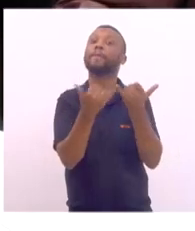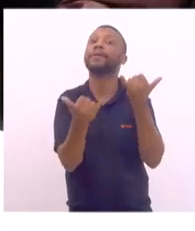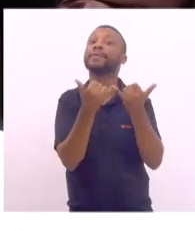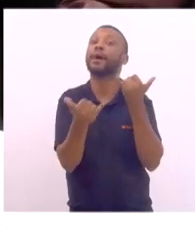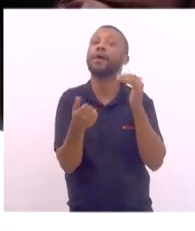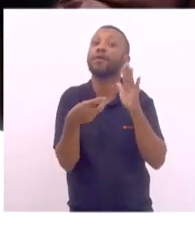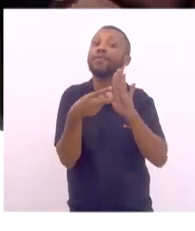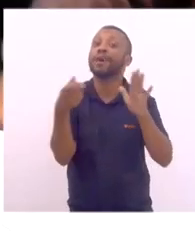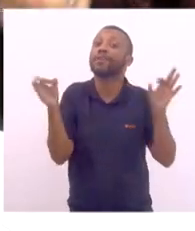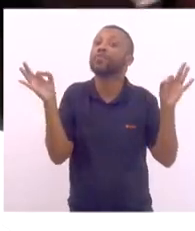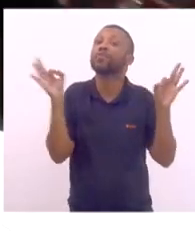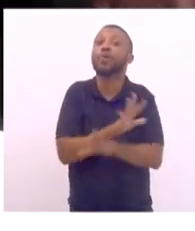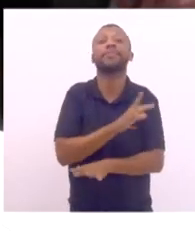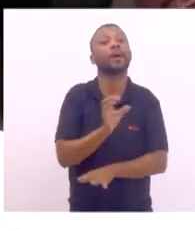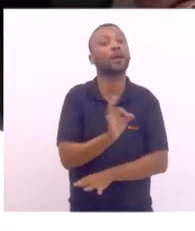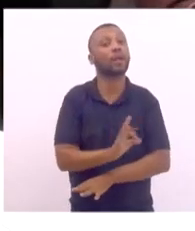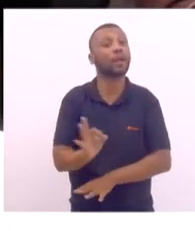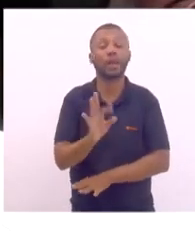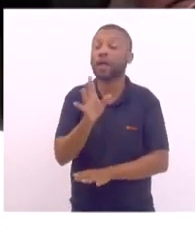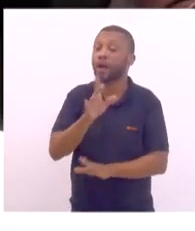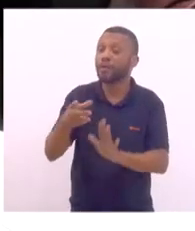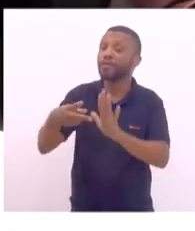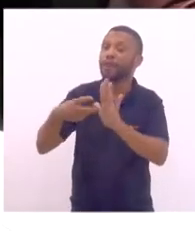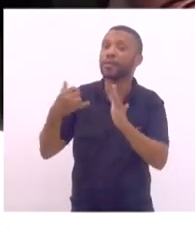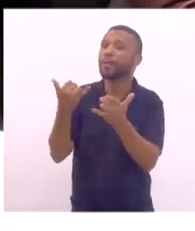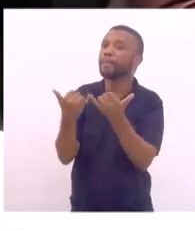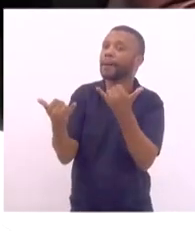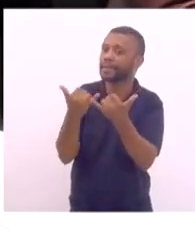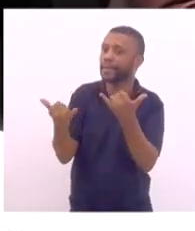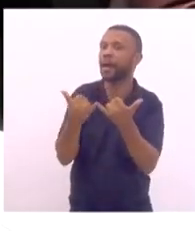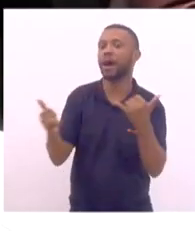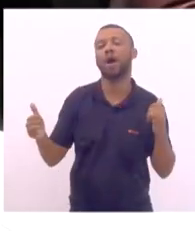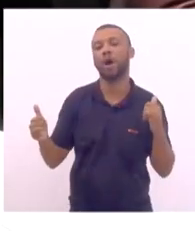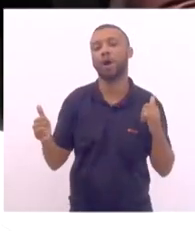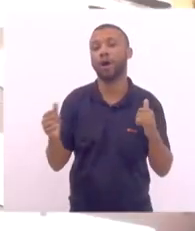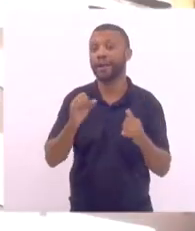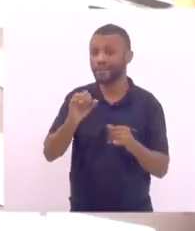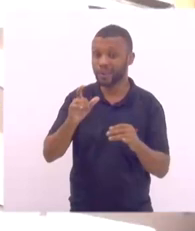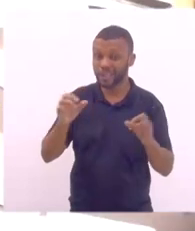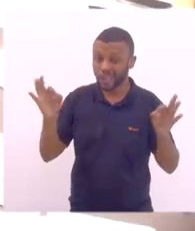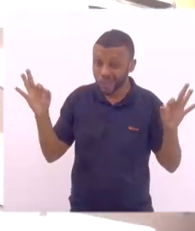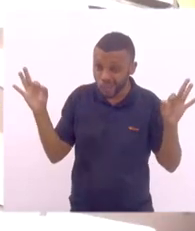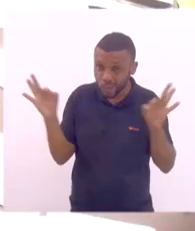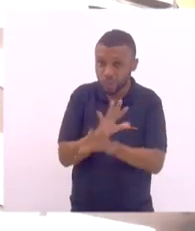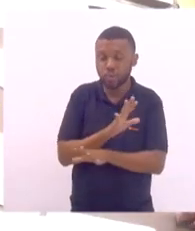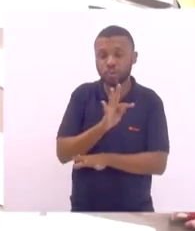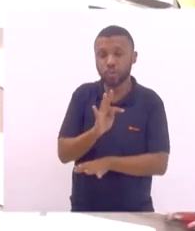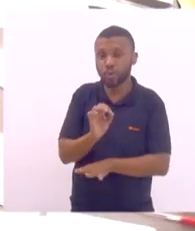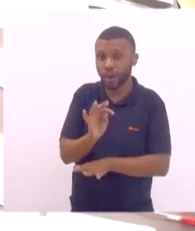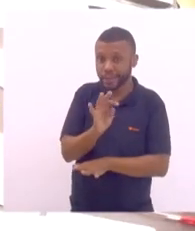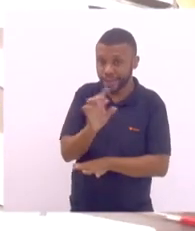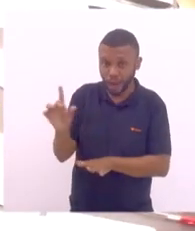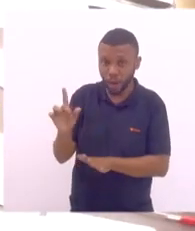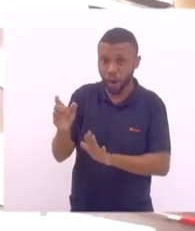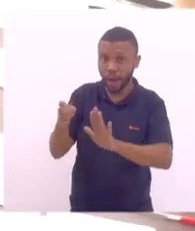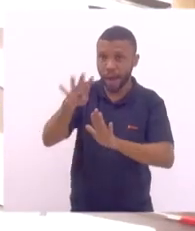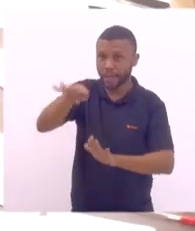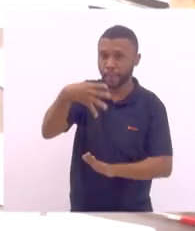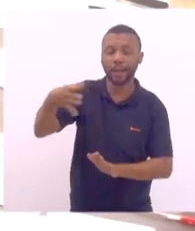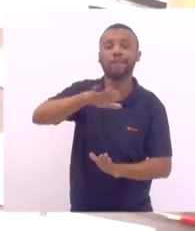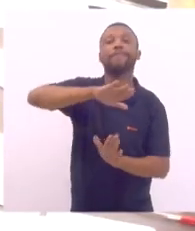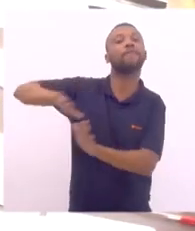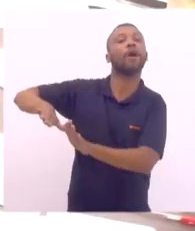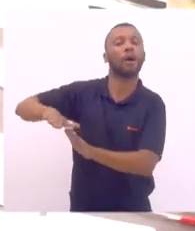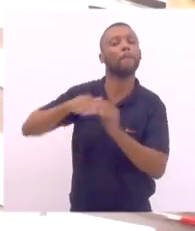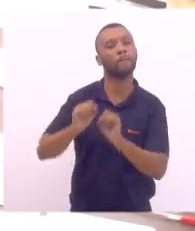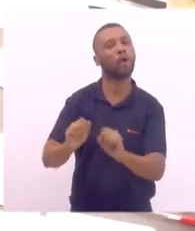poderia... o veto é total. Parcial. O veto é parcial. Se fosse total, você poderia deixar fora a tabela. Mas... É, o veto é parcial,